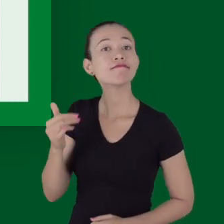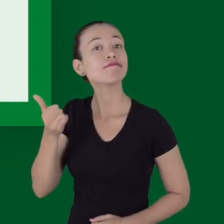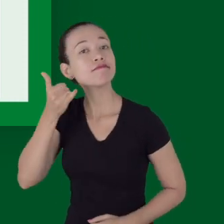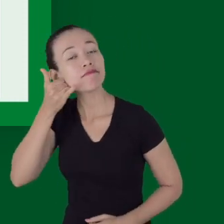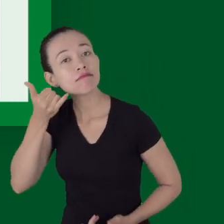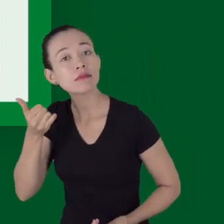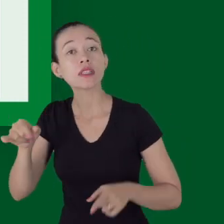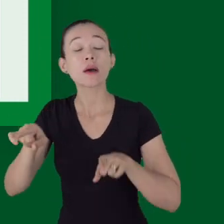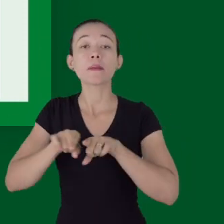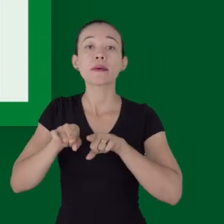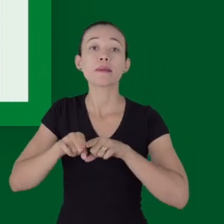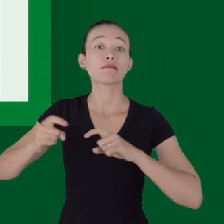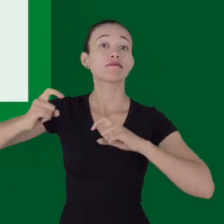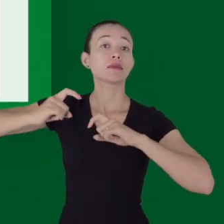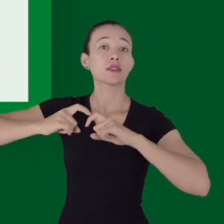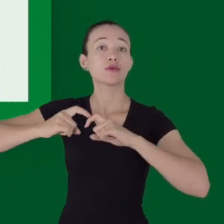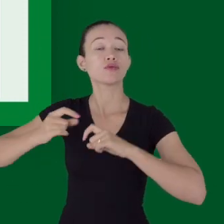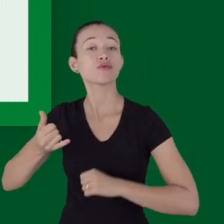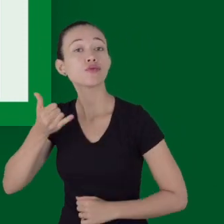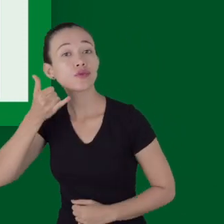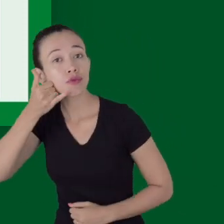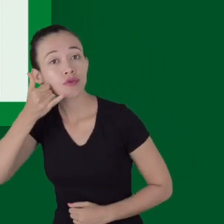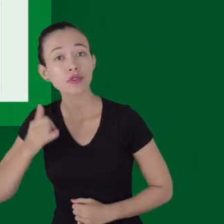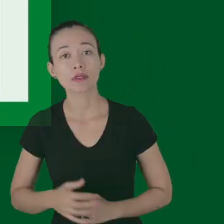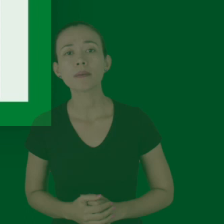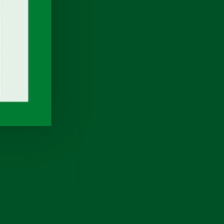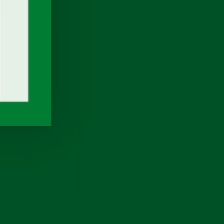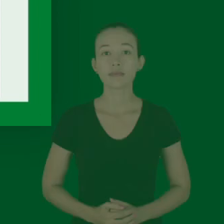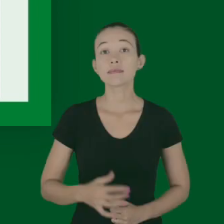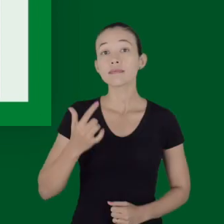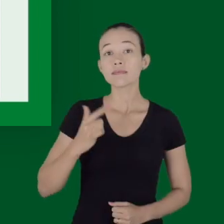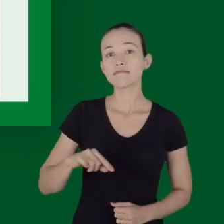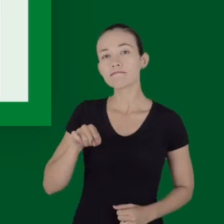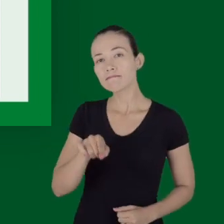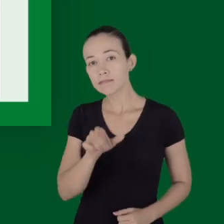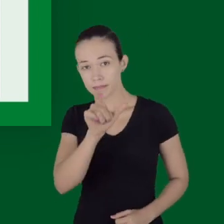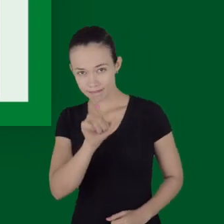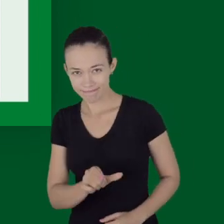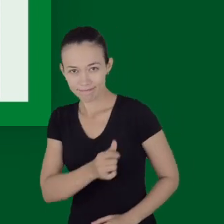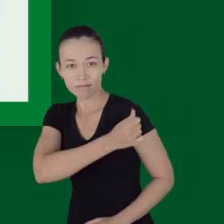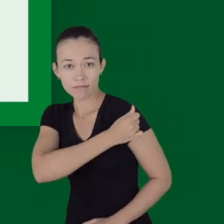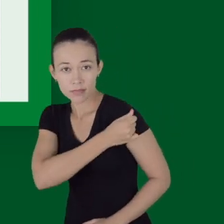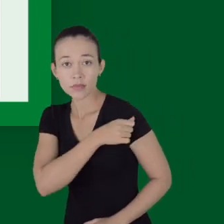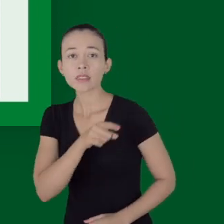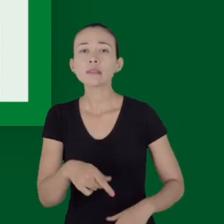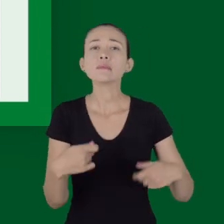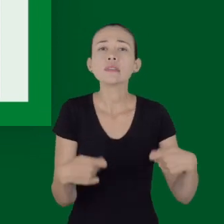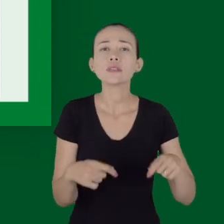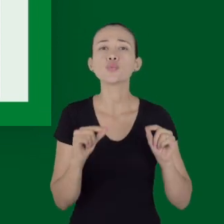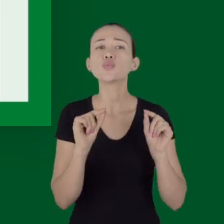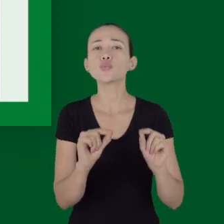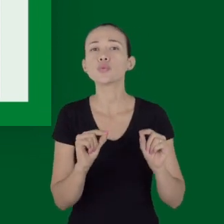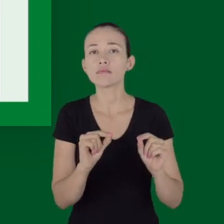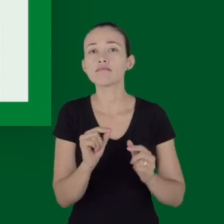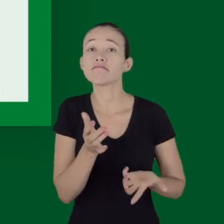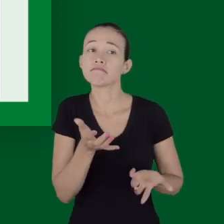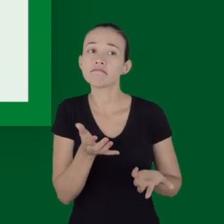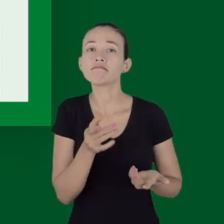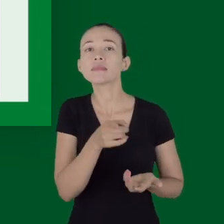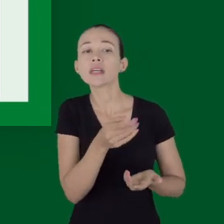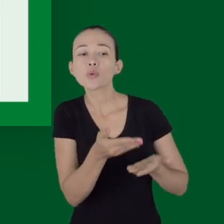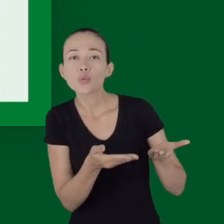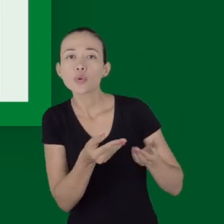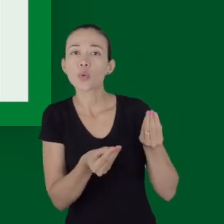o plano terapêutico de acordo com a necessidade de cada aluno. Por exemplo, se é uma escola integral, onde ele vai precisar